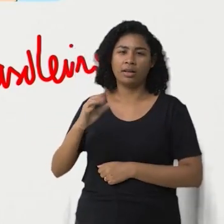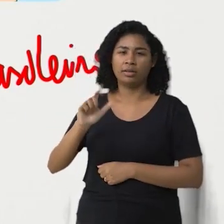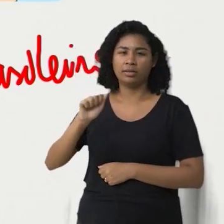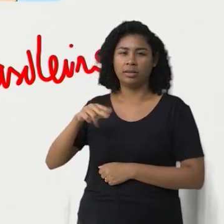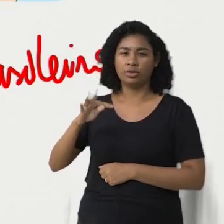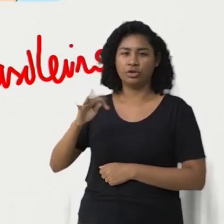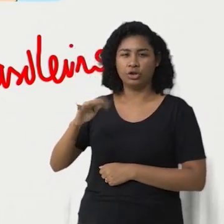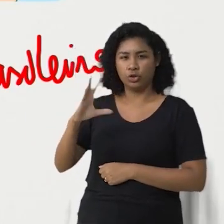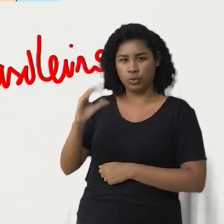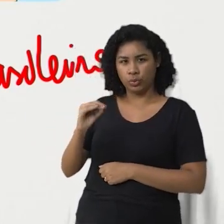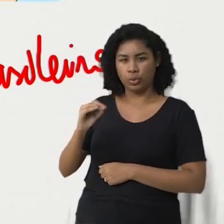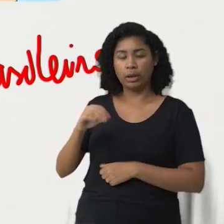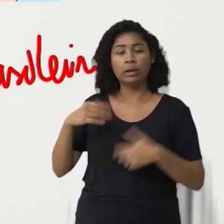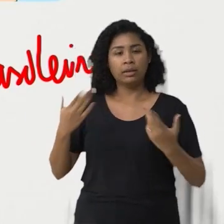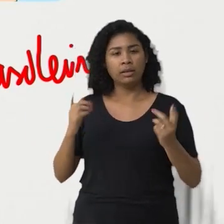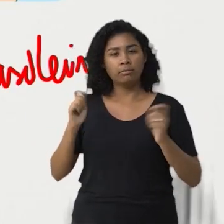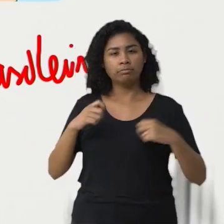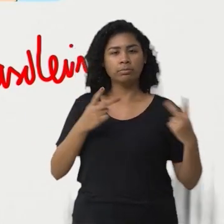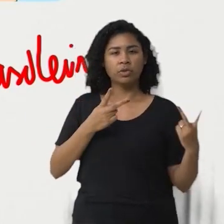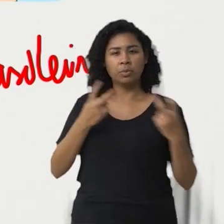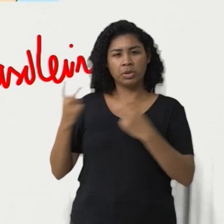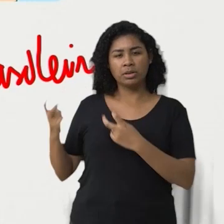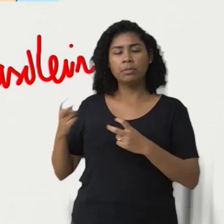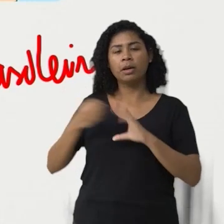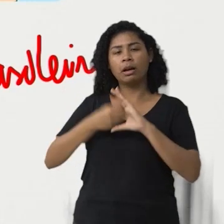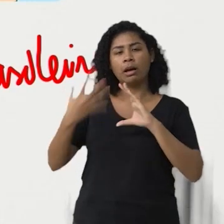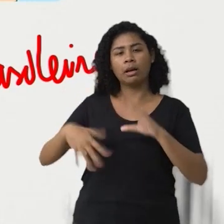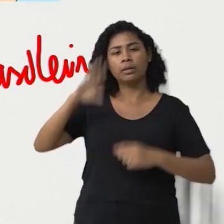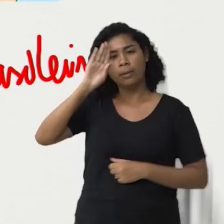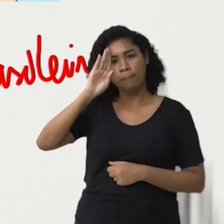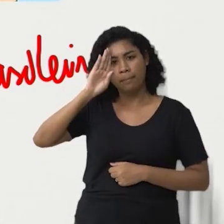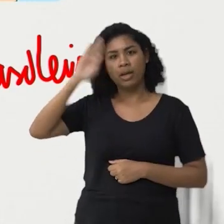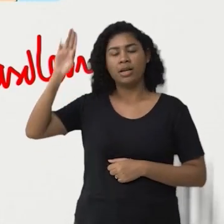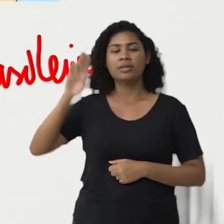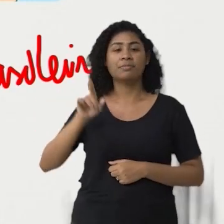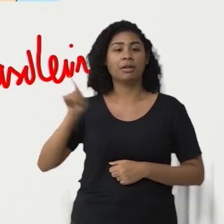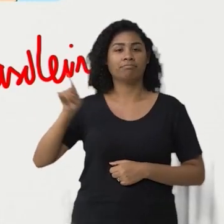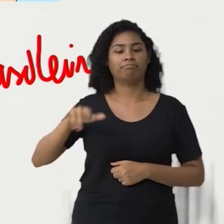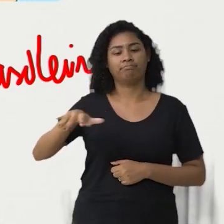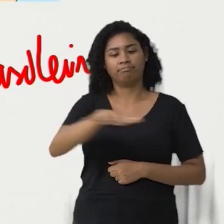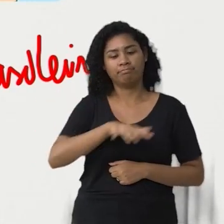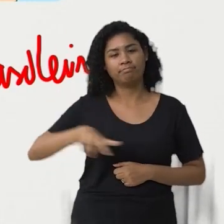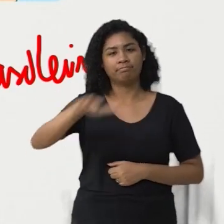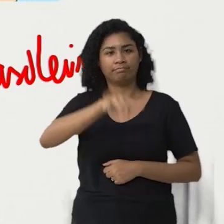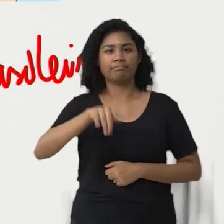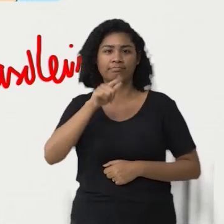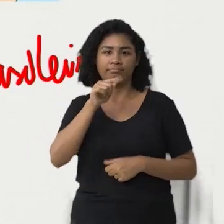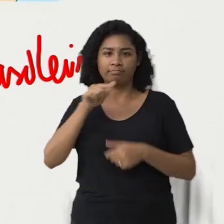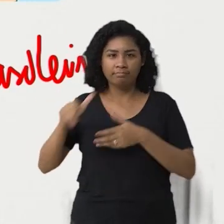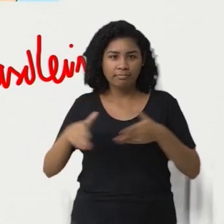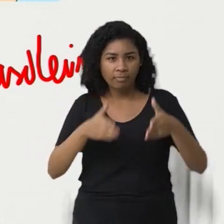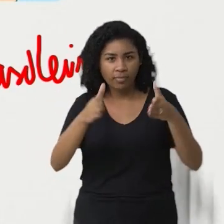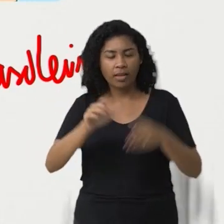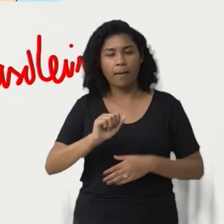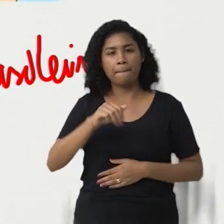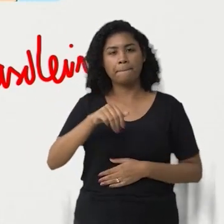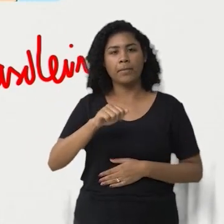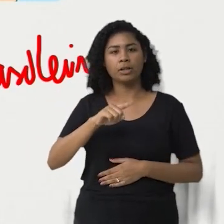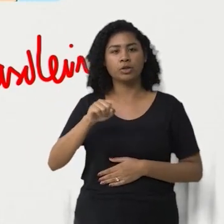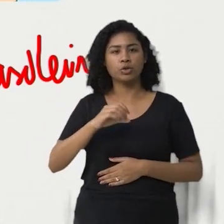a gente verifica uma das principais características aí dessa bacia amazônica que vem